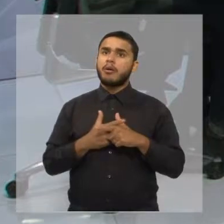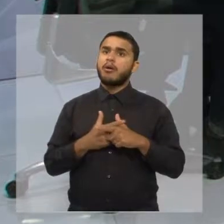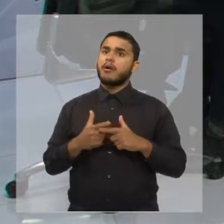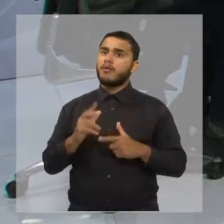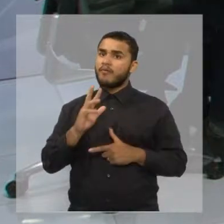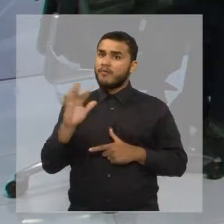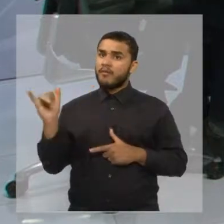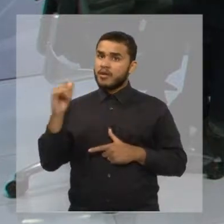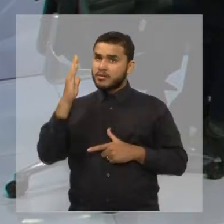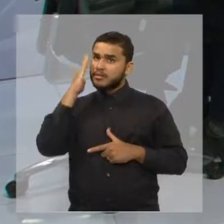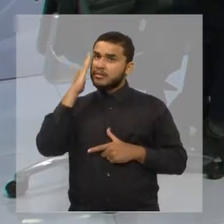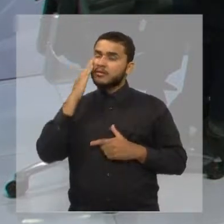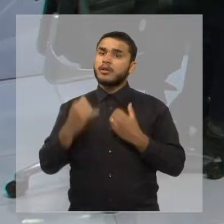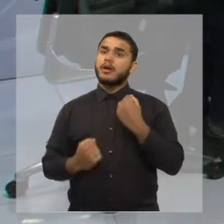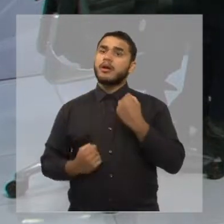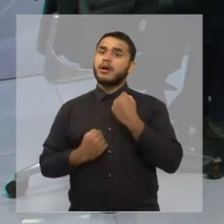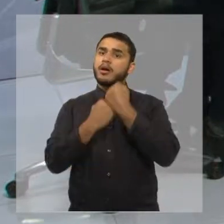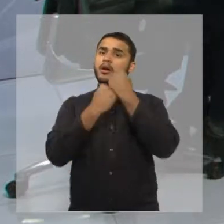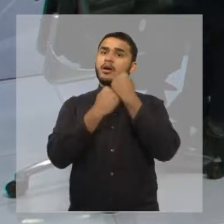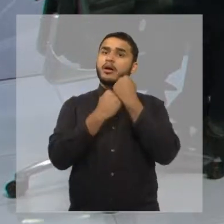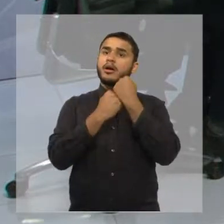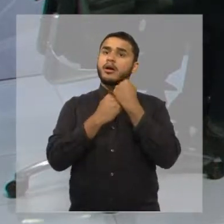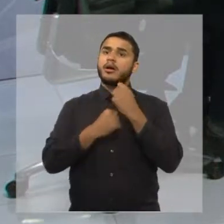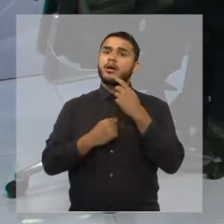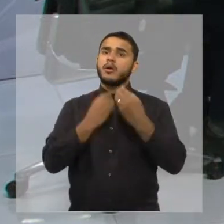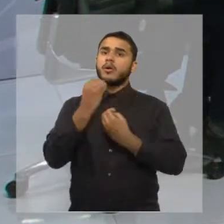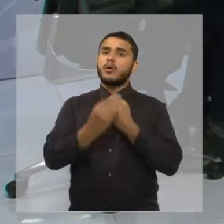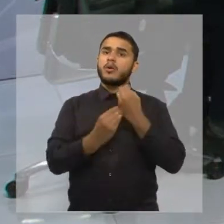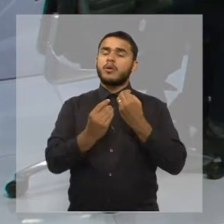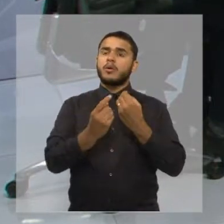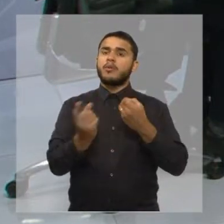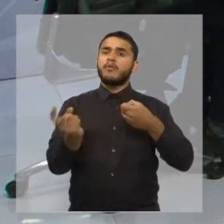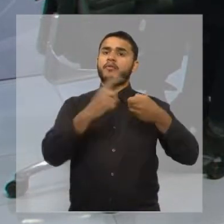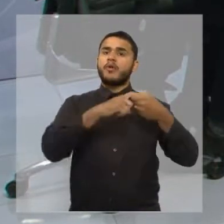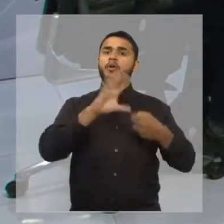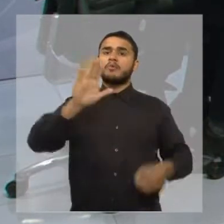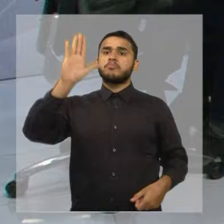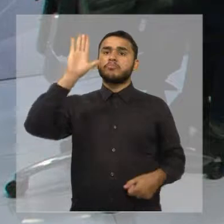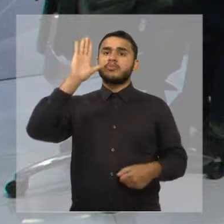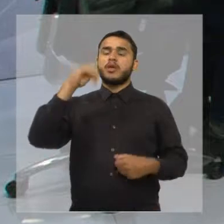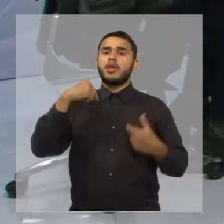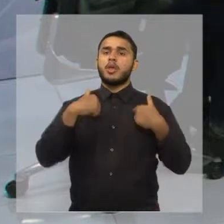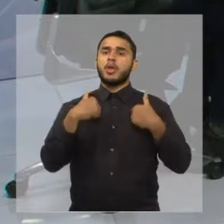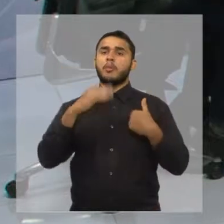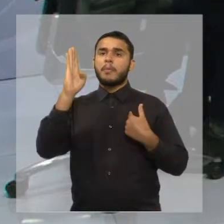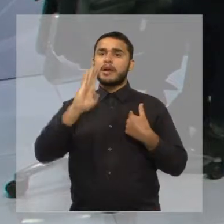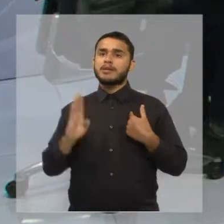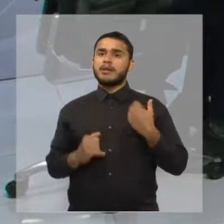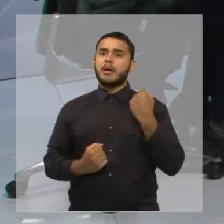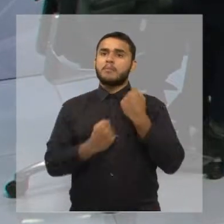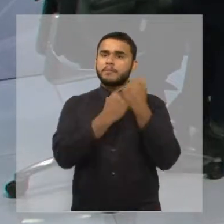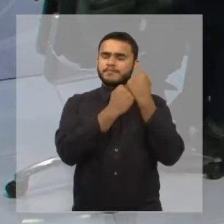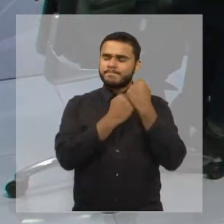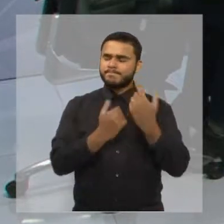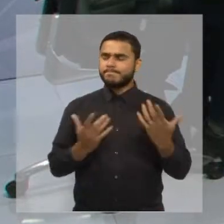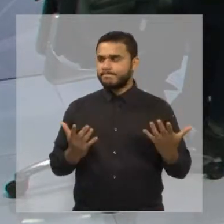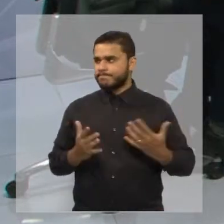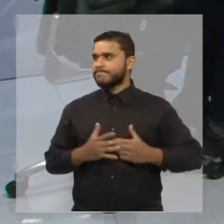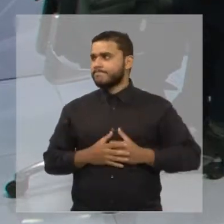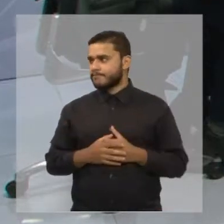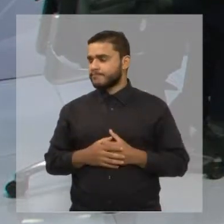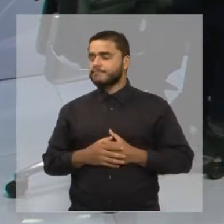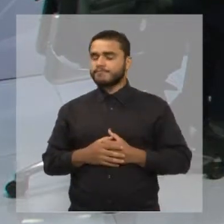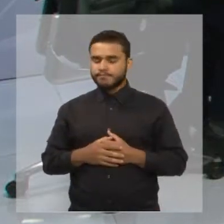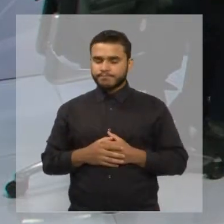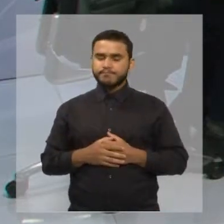a eleger e trazer de volta o kirchnerismo. Bom, é preciso lembrar aqui, colocar